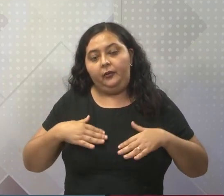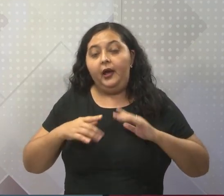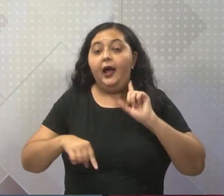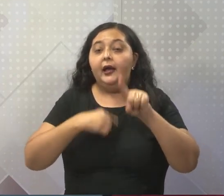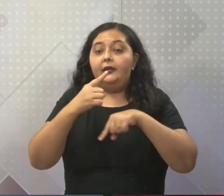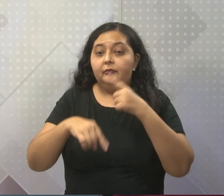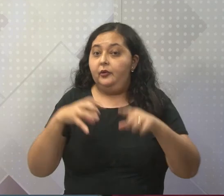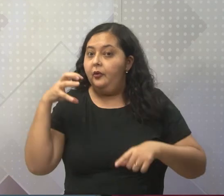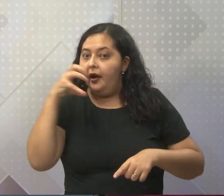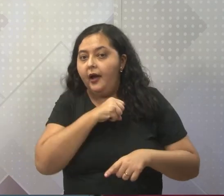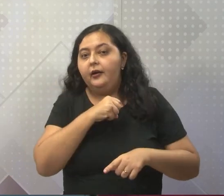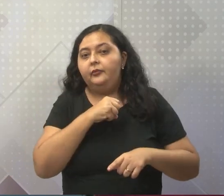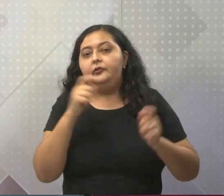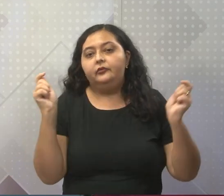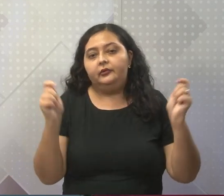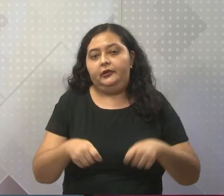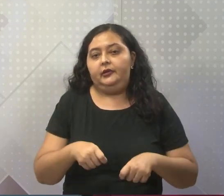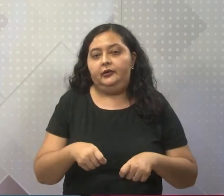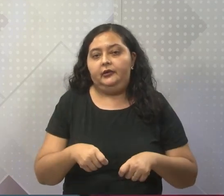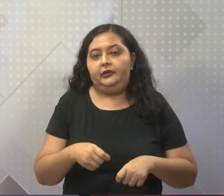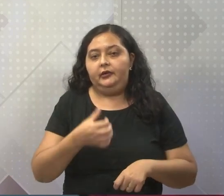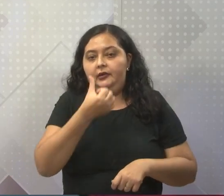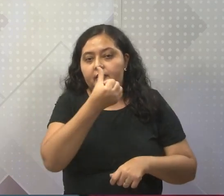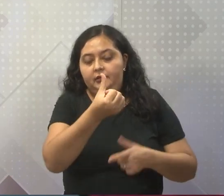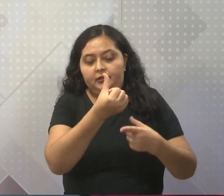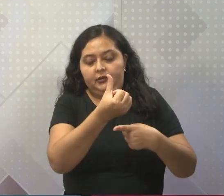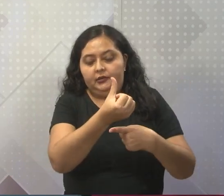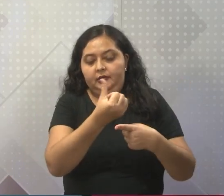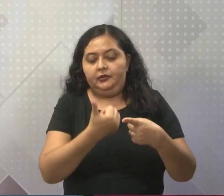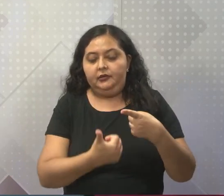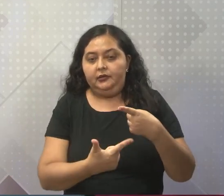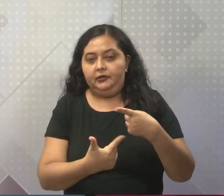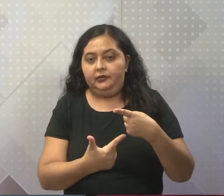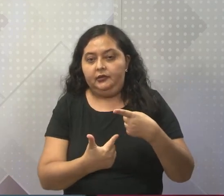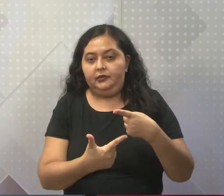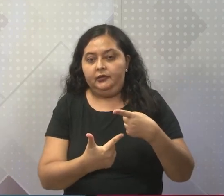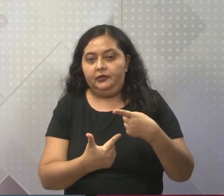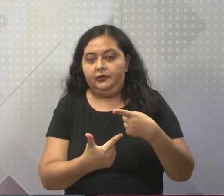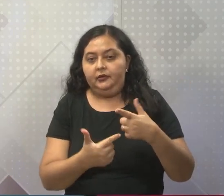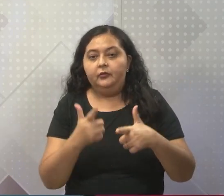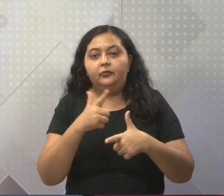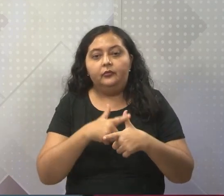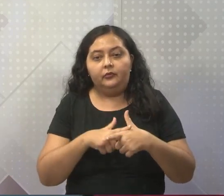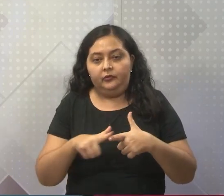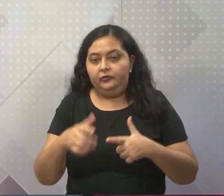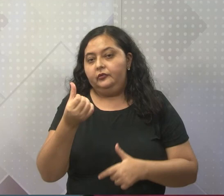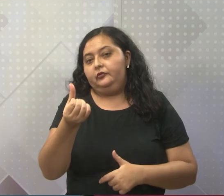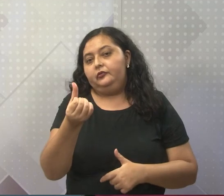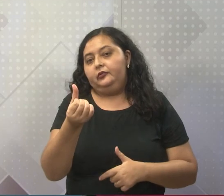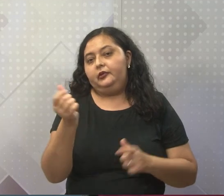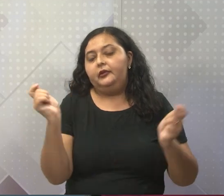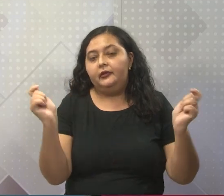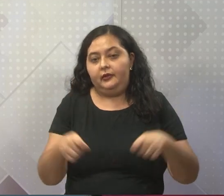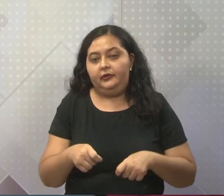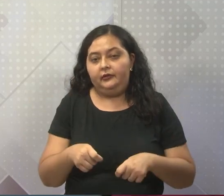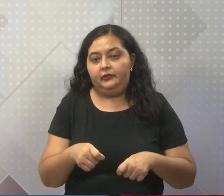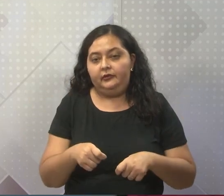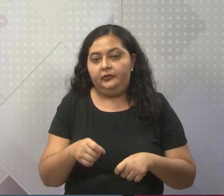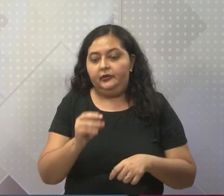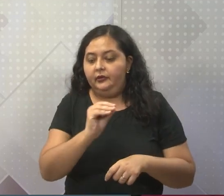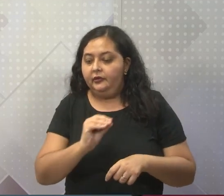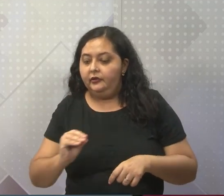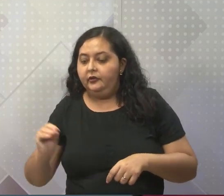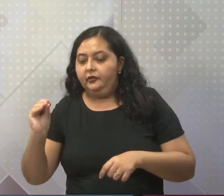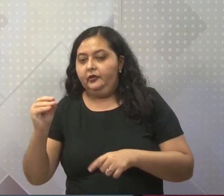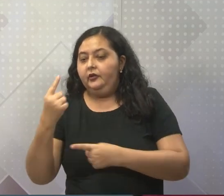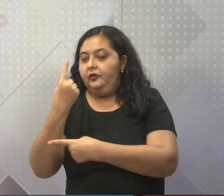mais rápido. Como? 6/12 a gente poderia ter dividido logo por 6. E a gente chegaria